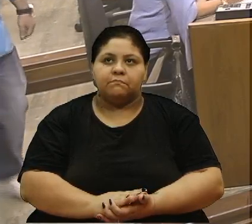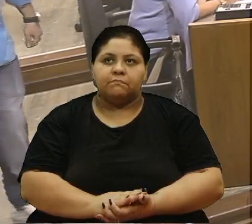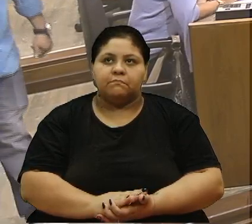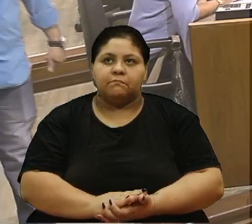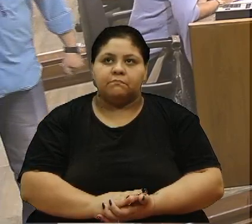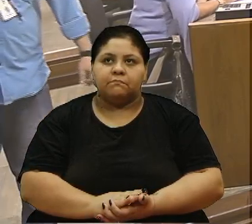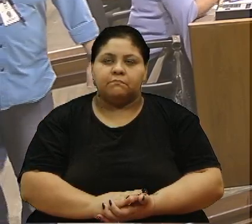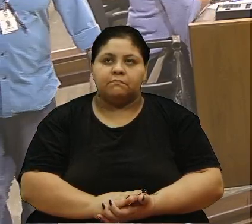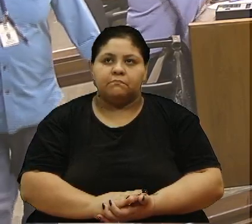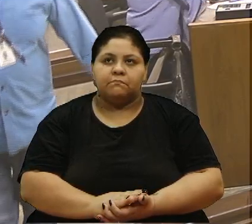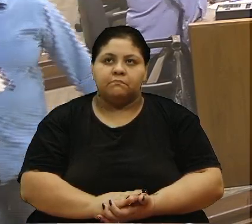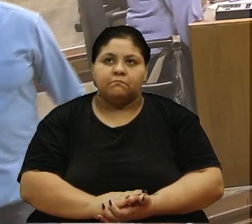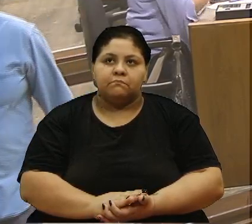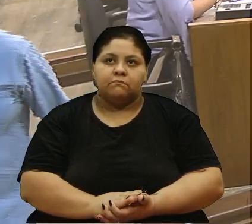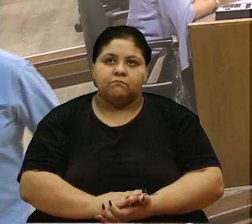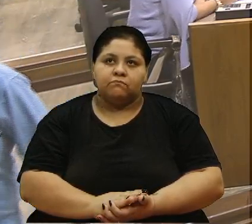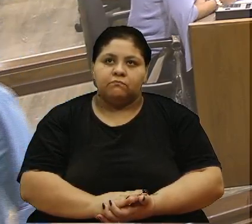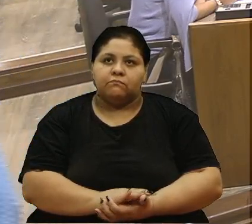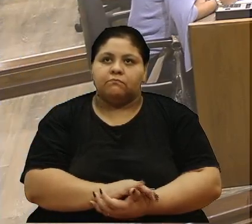Cláudio.